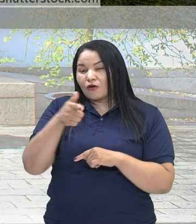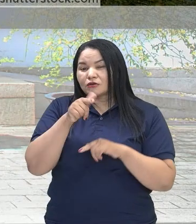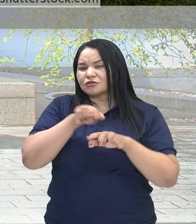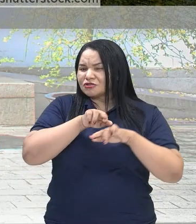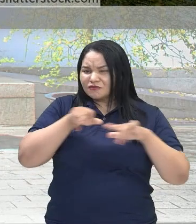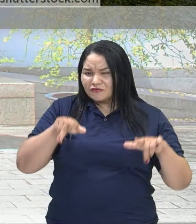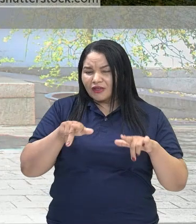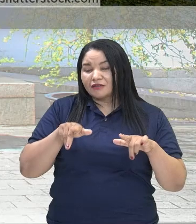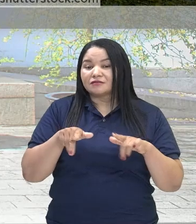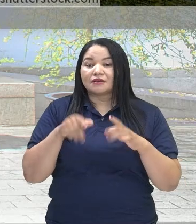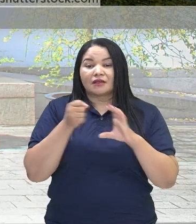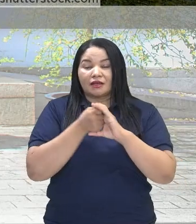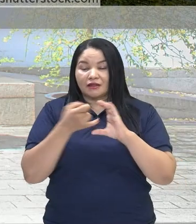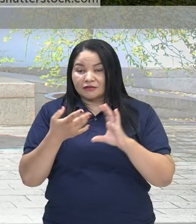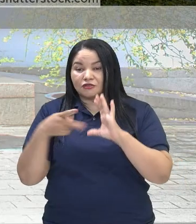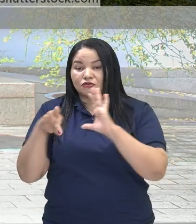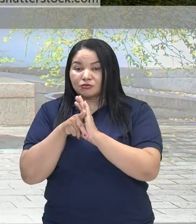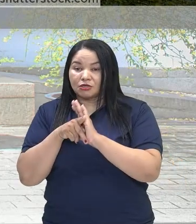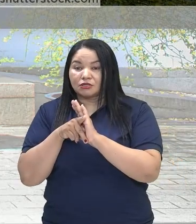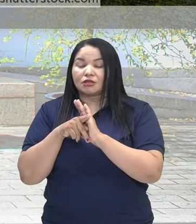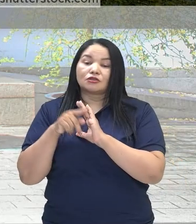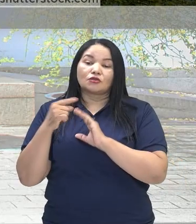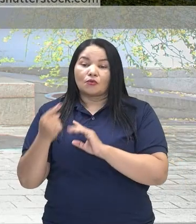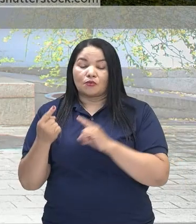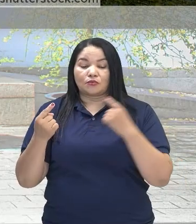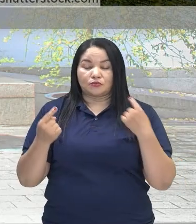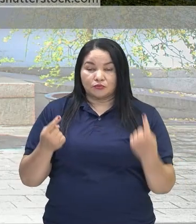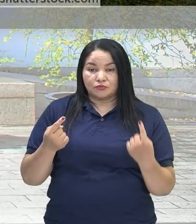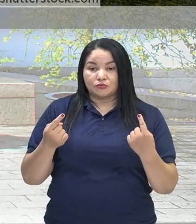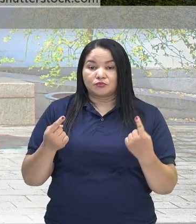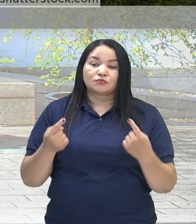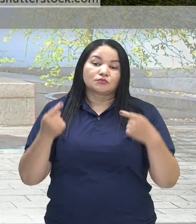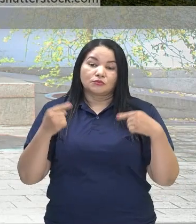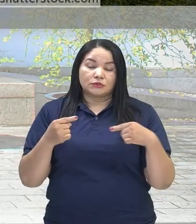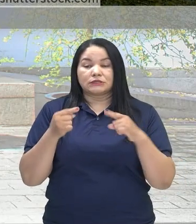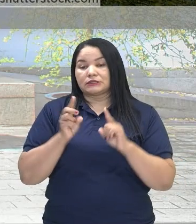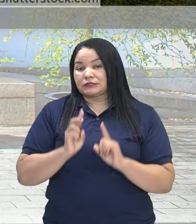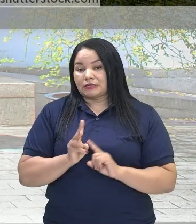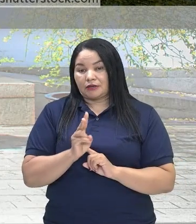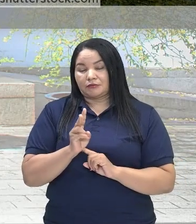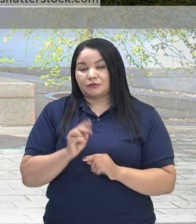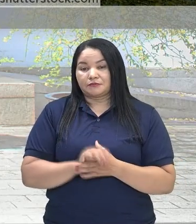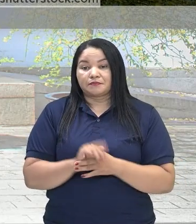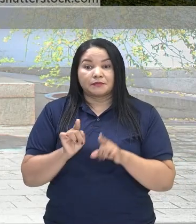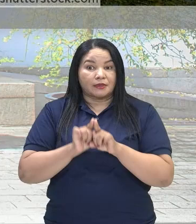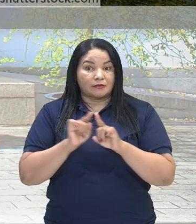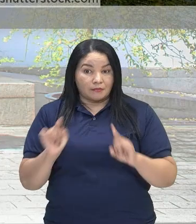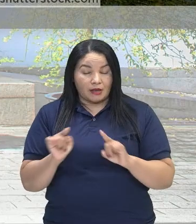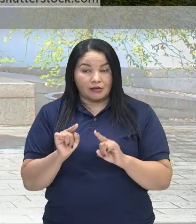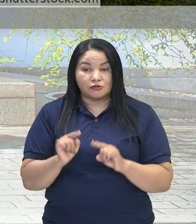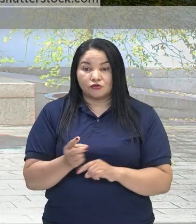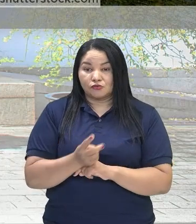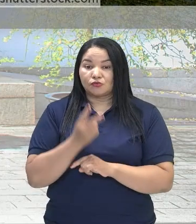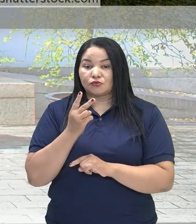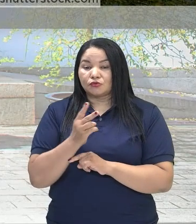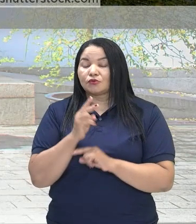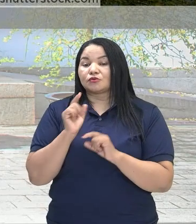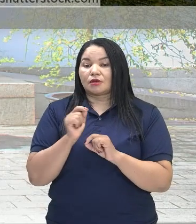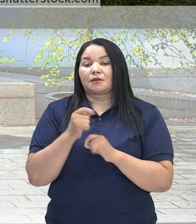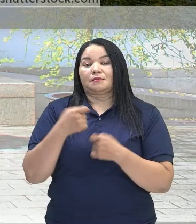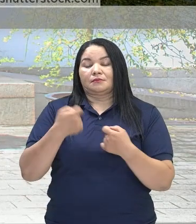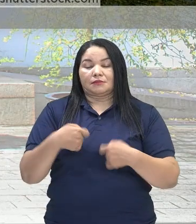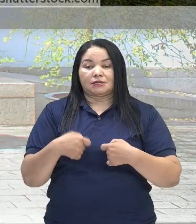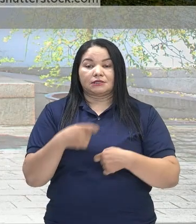outras características. Então, um sempre vai estar em oposição ao outro, mas isso quer dizer o quê? Que precisa